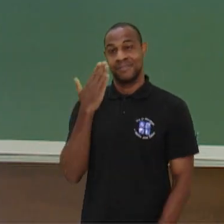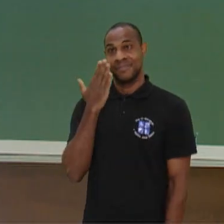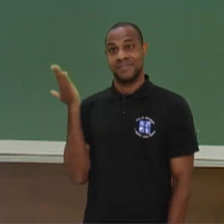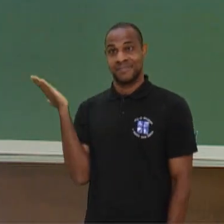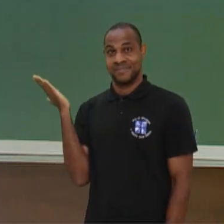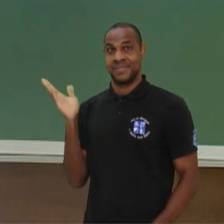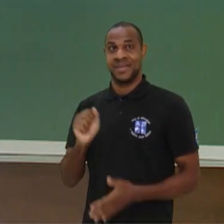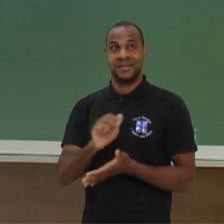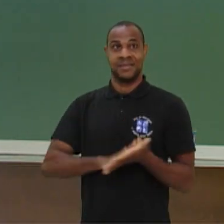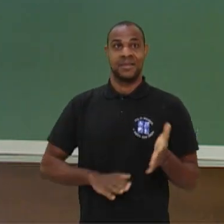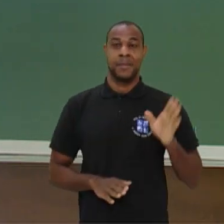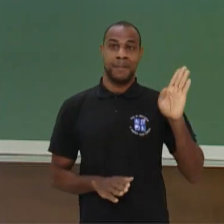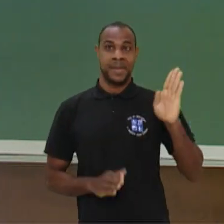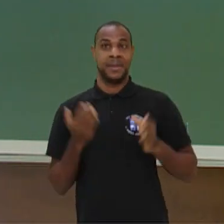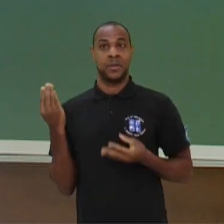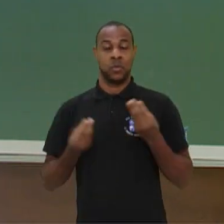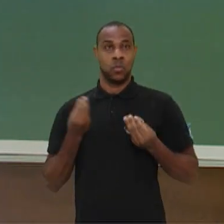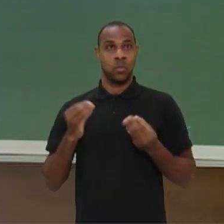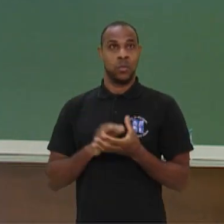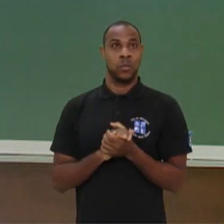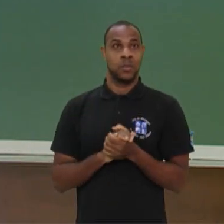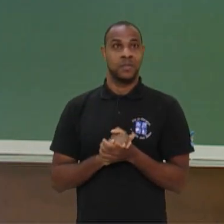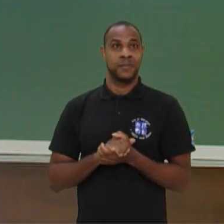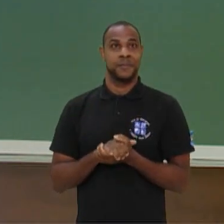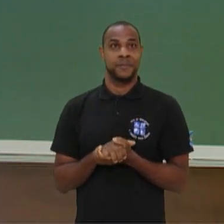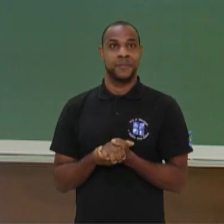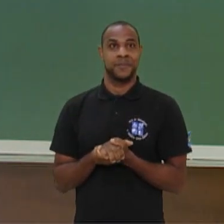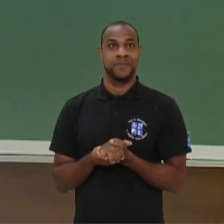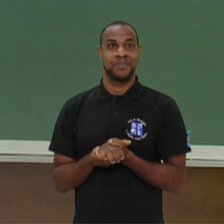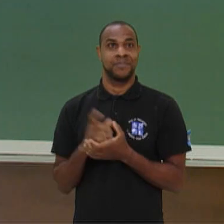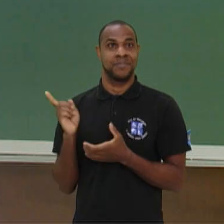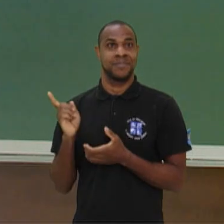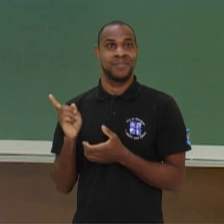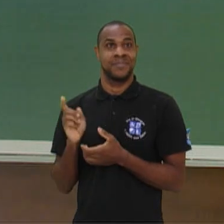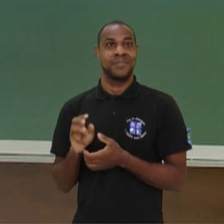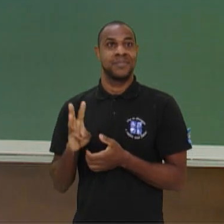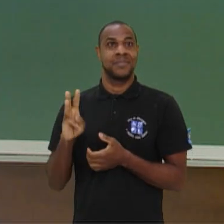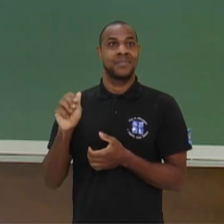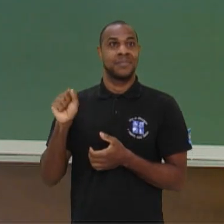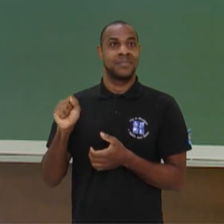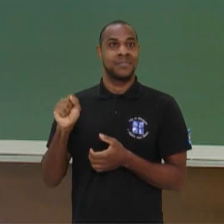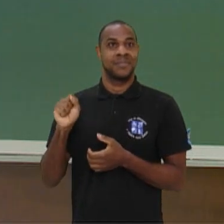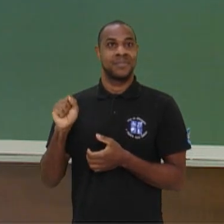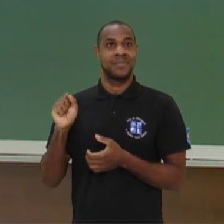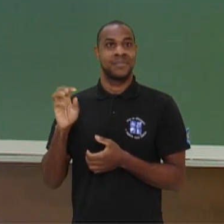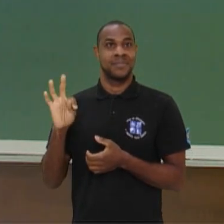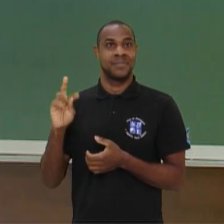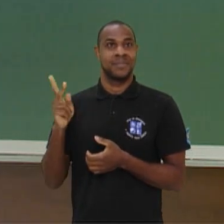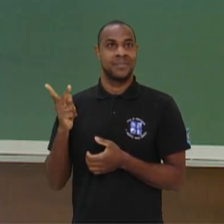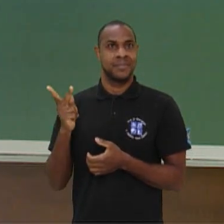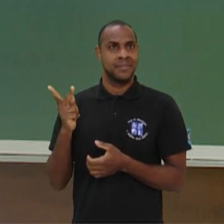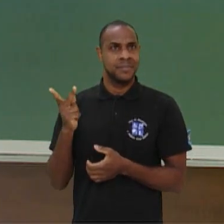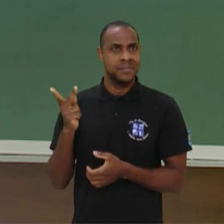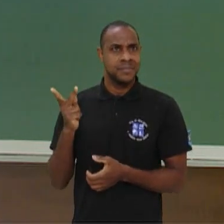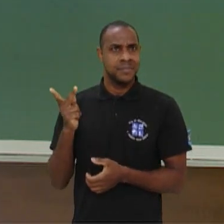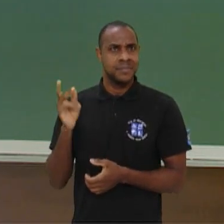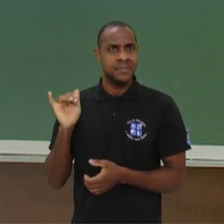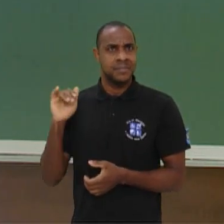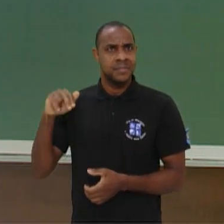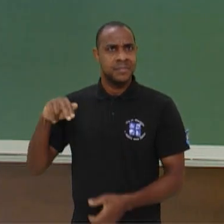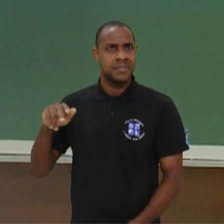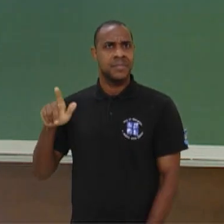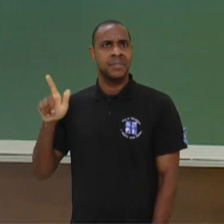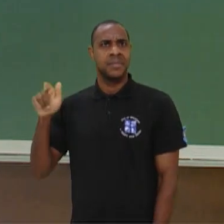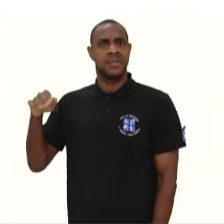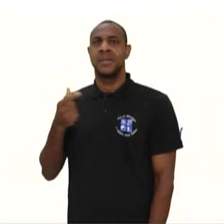No exercício B, ou na alternativa B, while Ellie was trying on a beach wrap, she told the woman about her 2